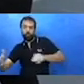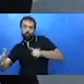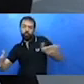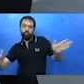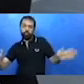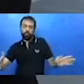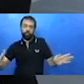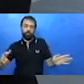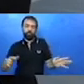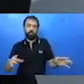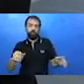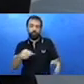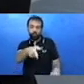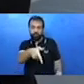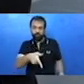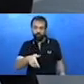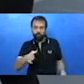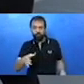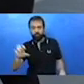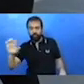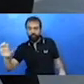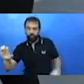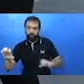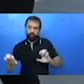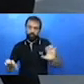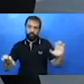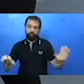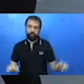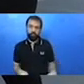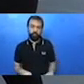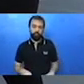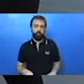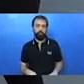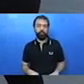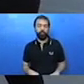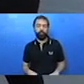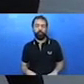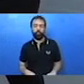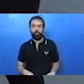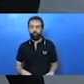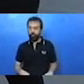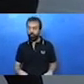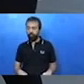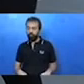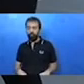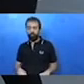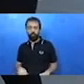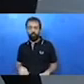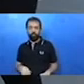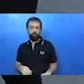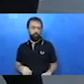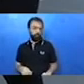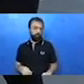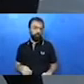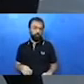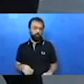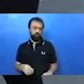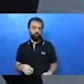mapa, a gente tem as divisas, que são as linhas, mudando onde termina um estado e começa outro. E